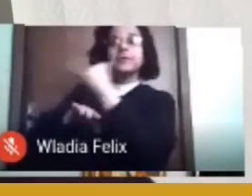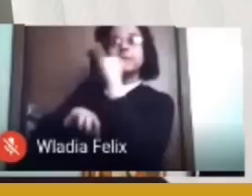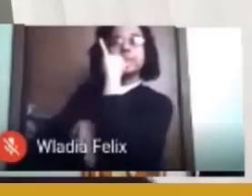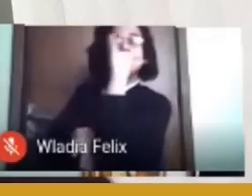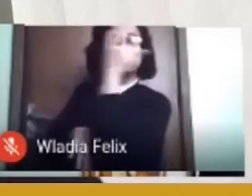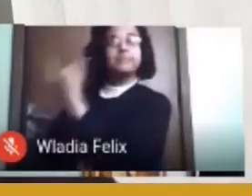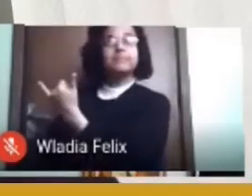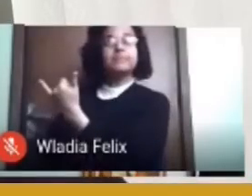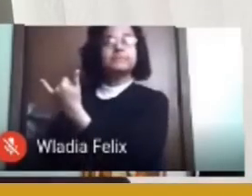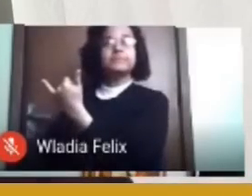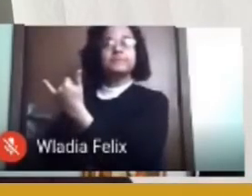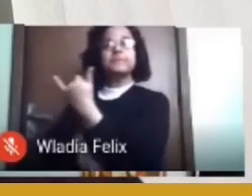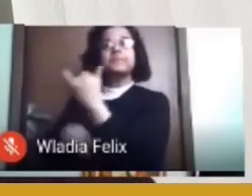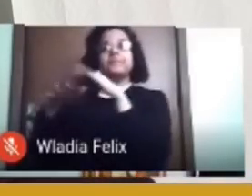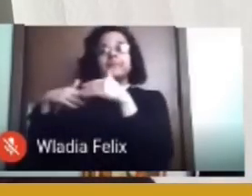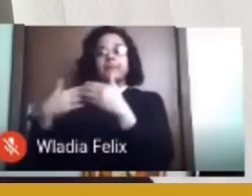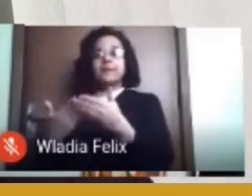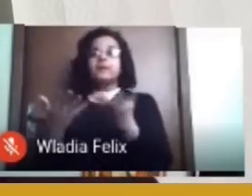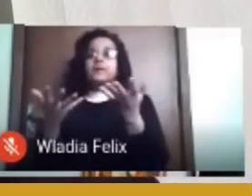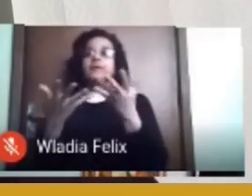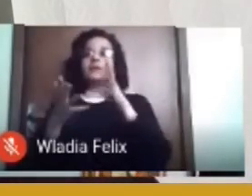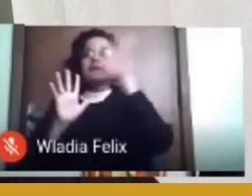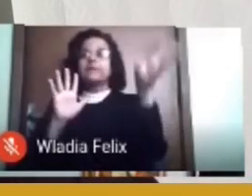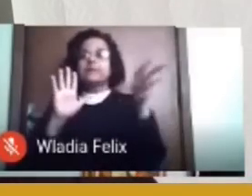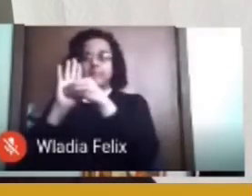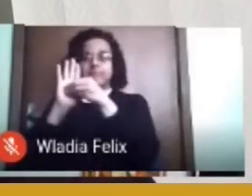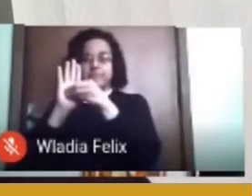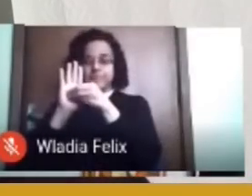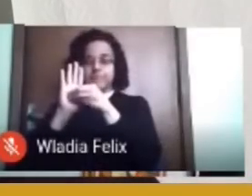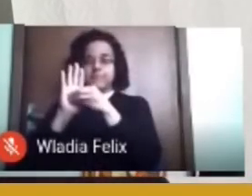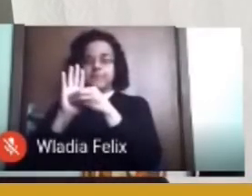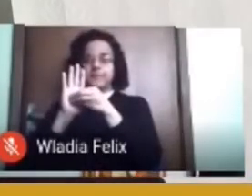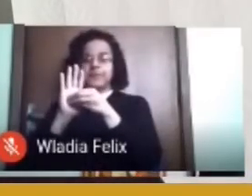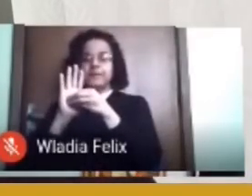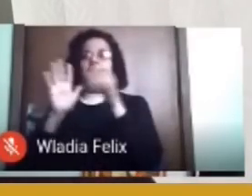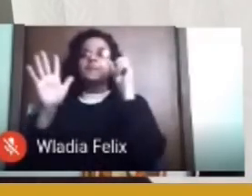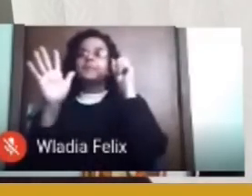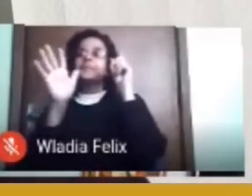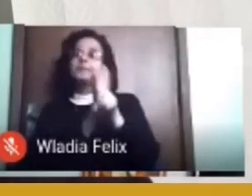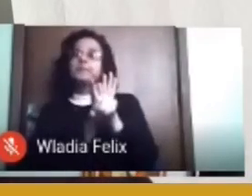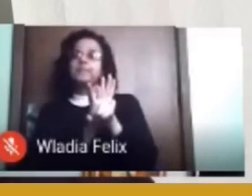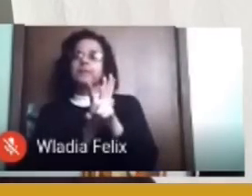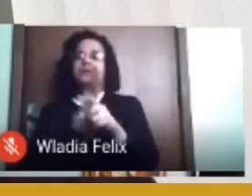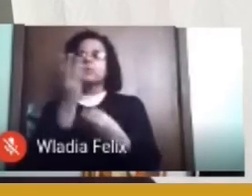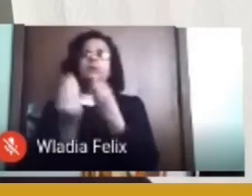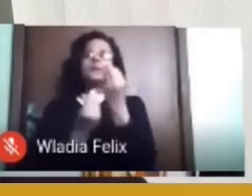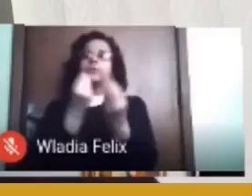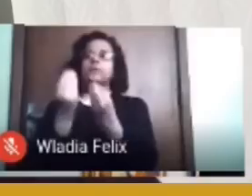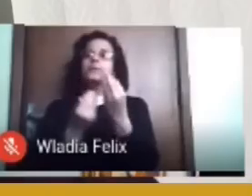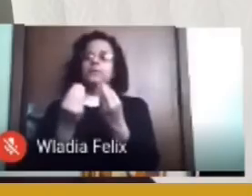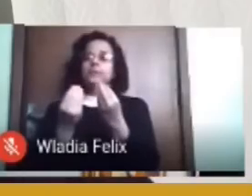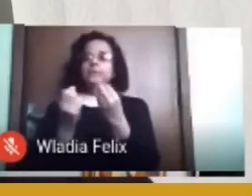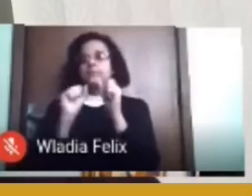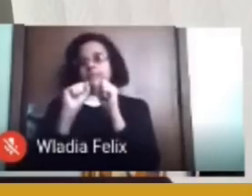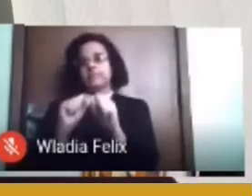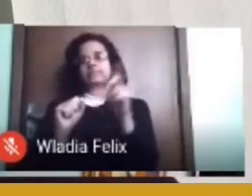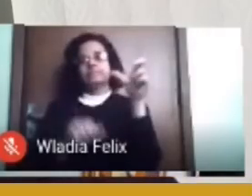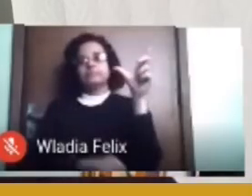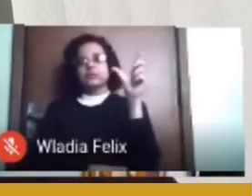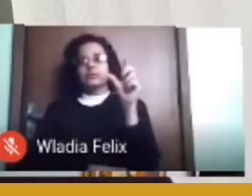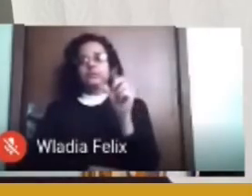te perguntando como podemos diminuir esses índices de subnotificações, que para as políticas públicas